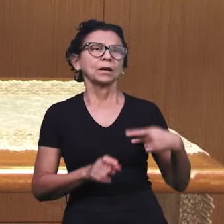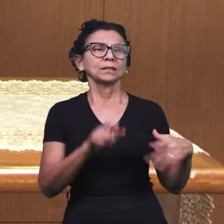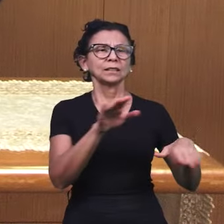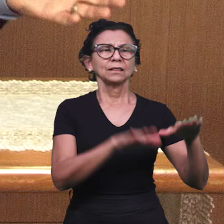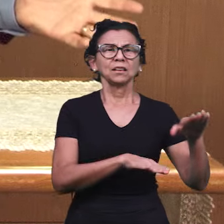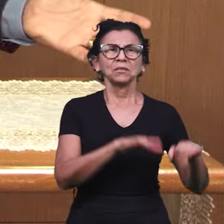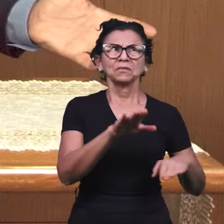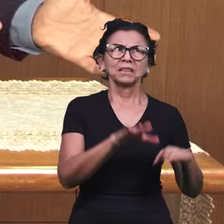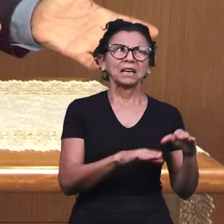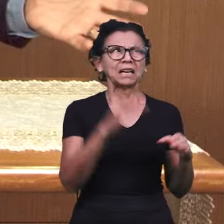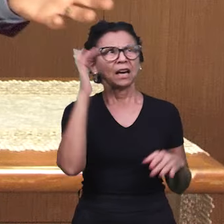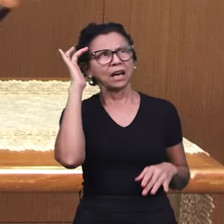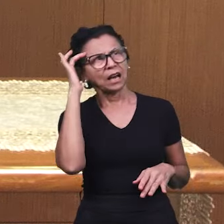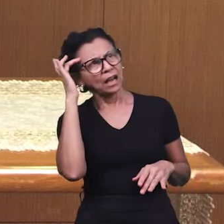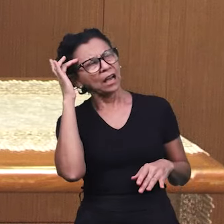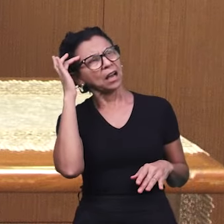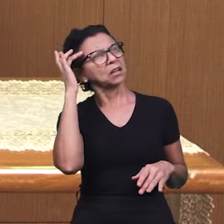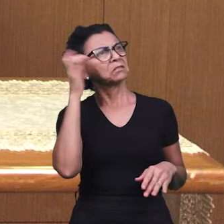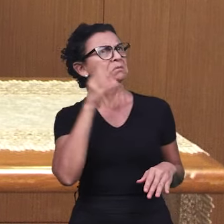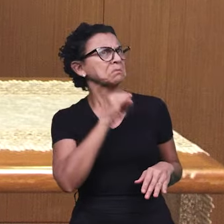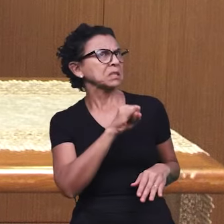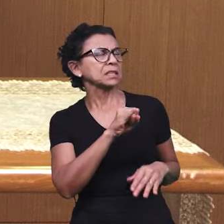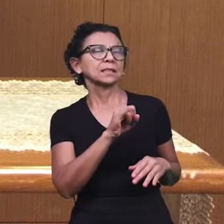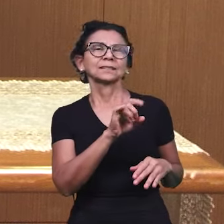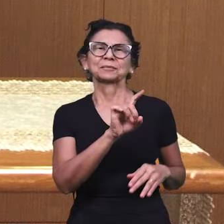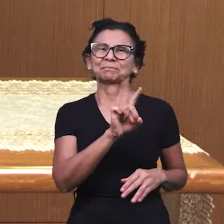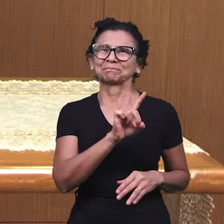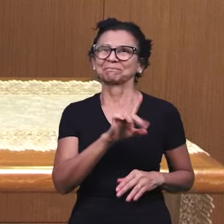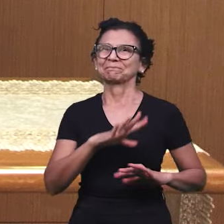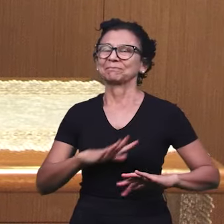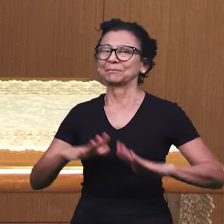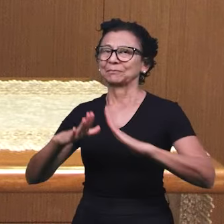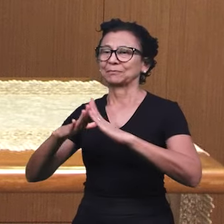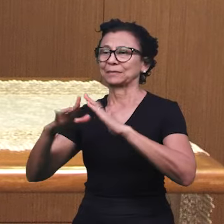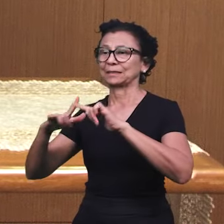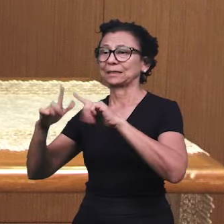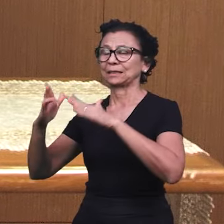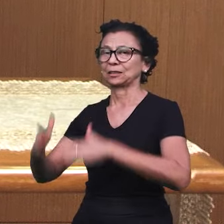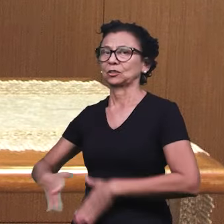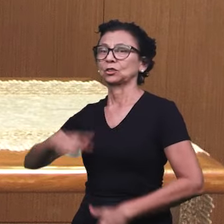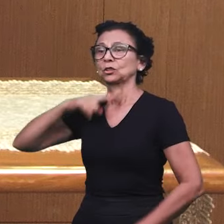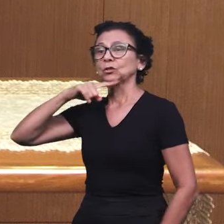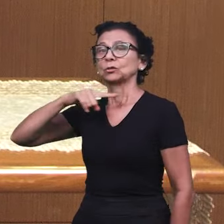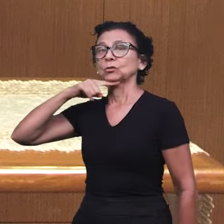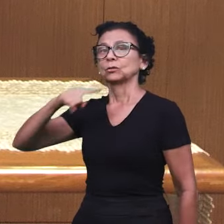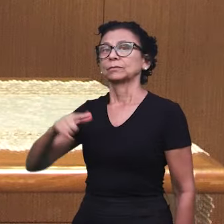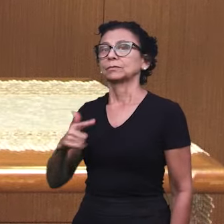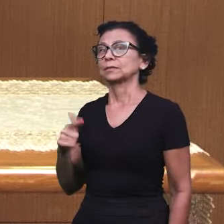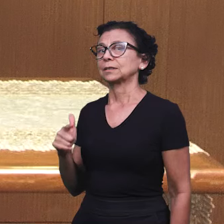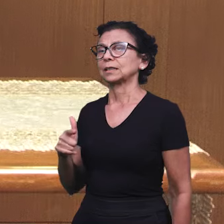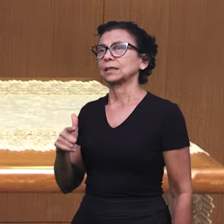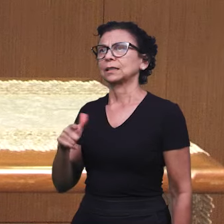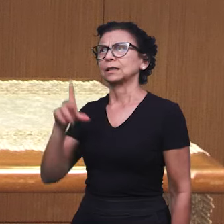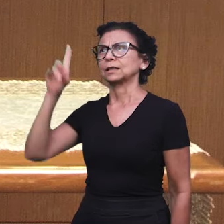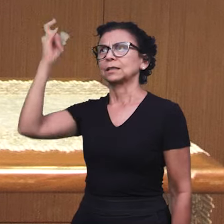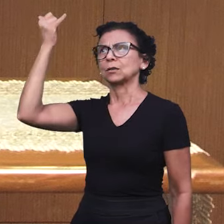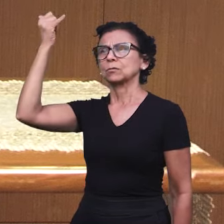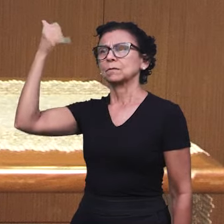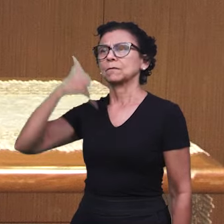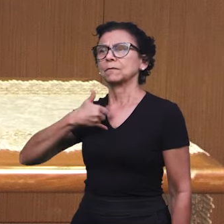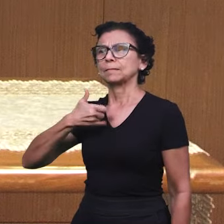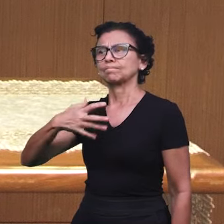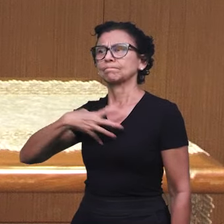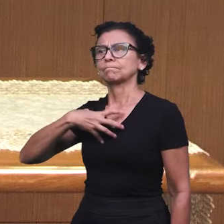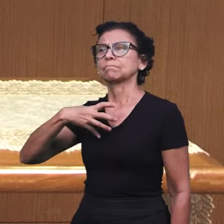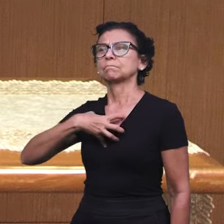que governa o homem nessa história, mas é a voz do Senhor, que é absoluta, que não há dúvida. Guarda o que